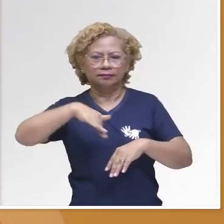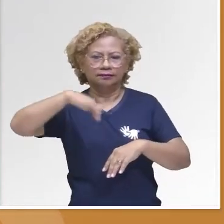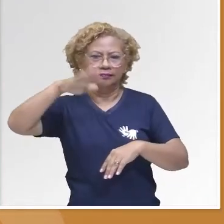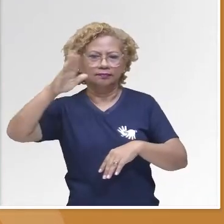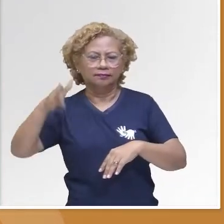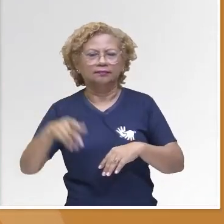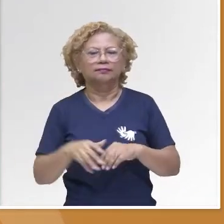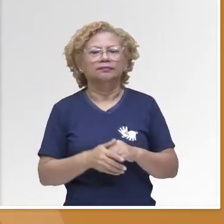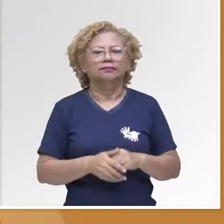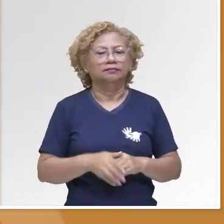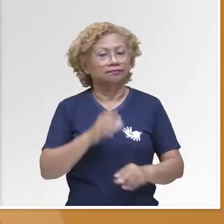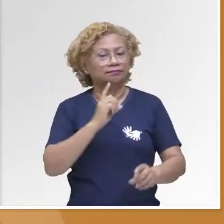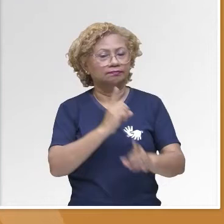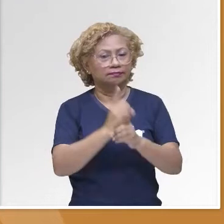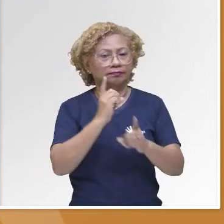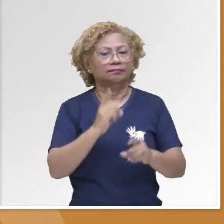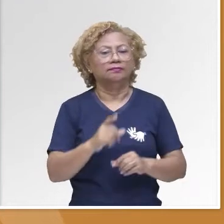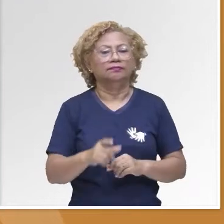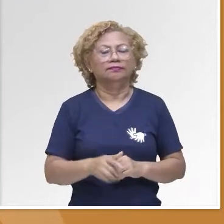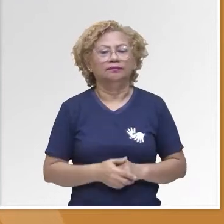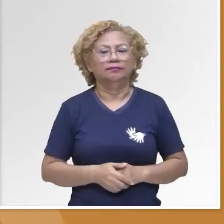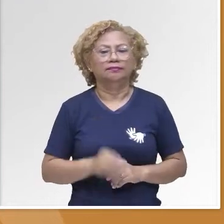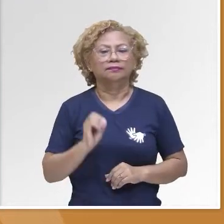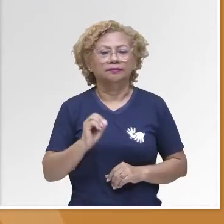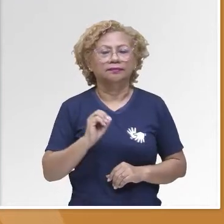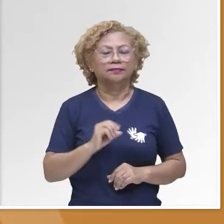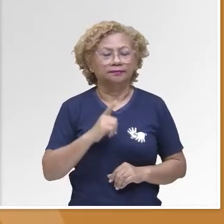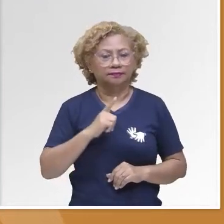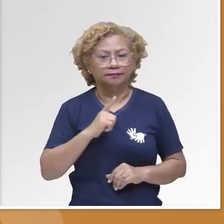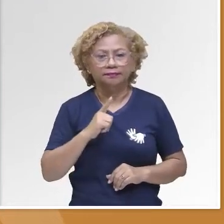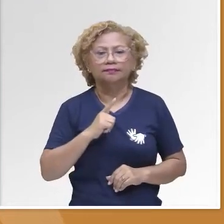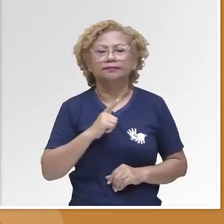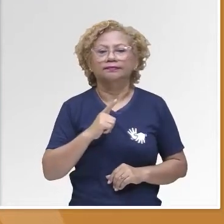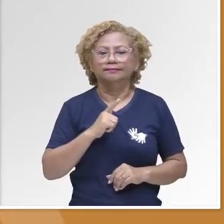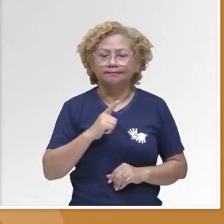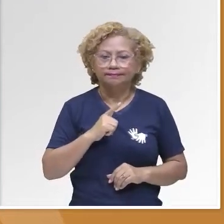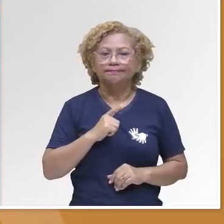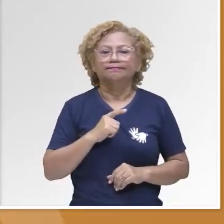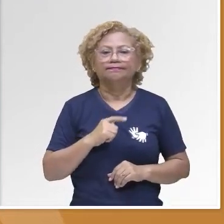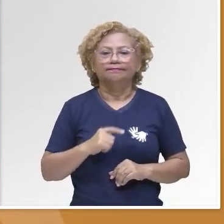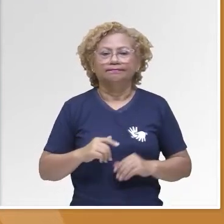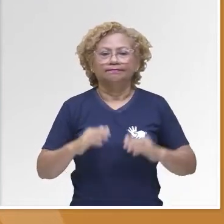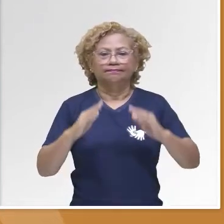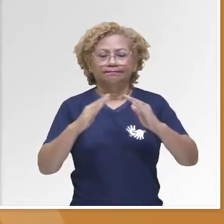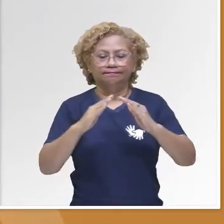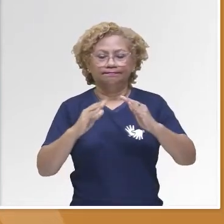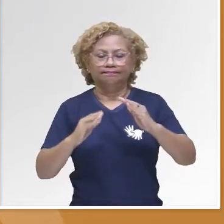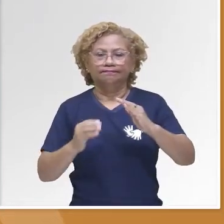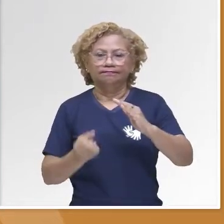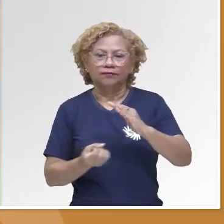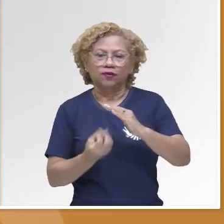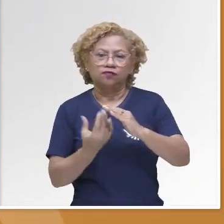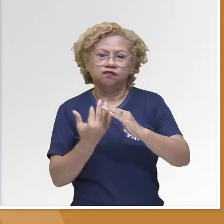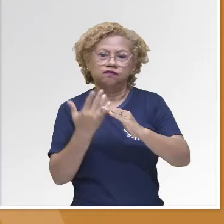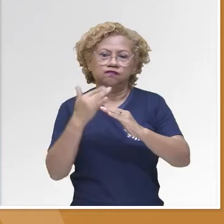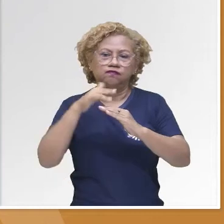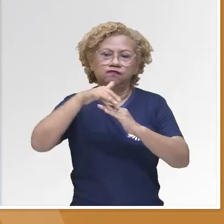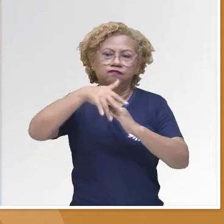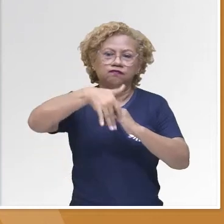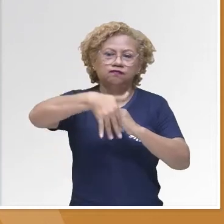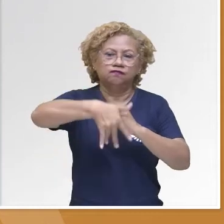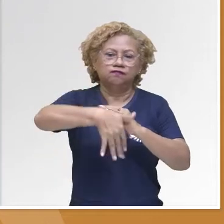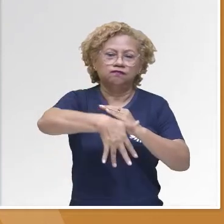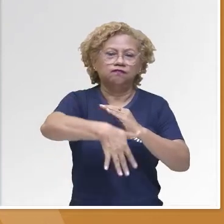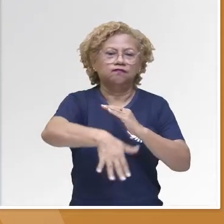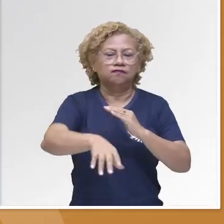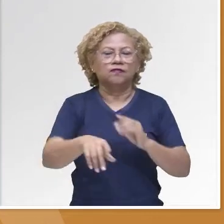vai encontrar também ocorrência de erupções vulcânicas e os abalos sísmicos, tá? Os terremotos